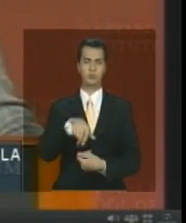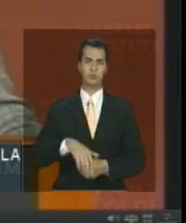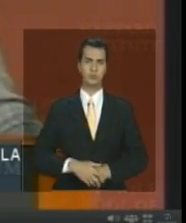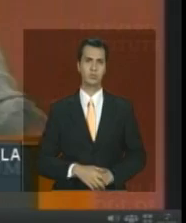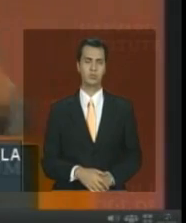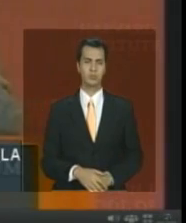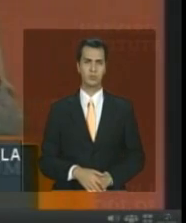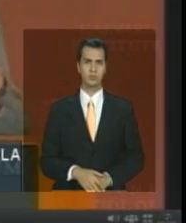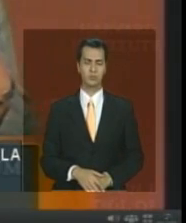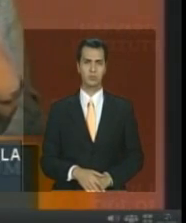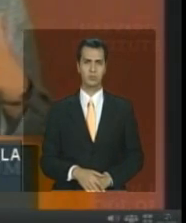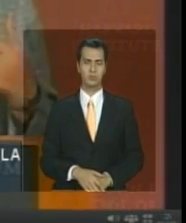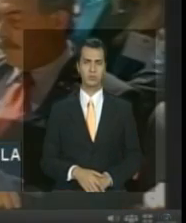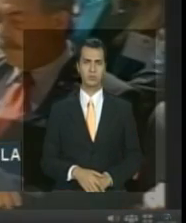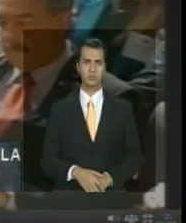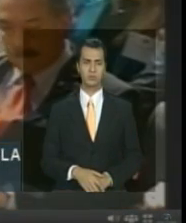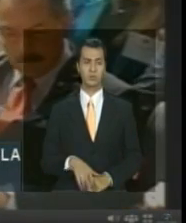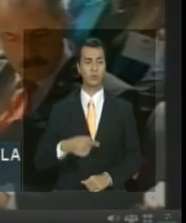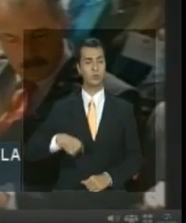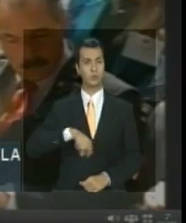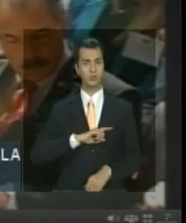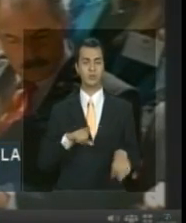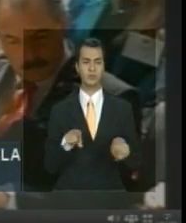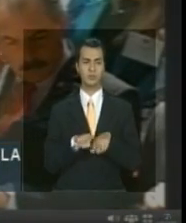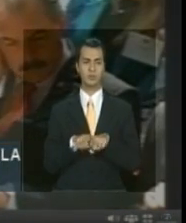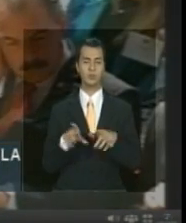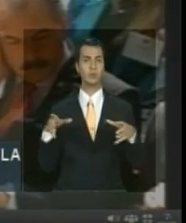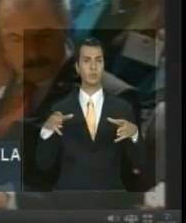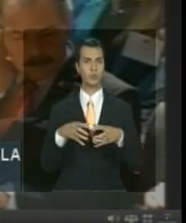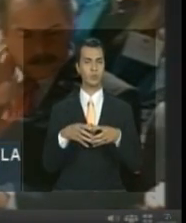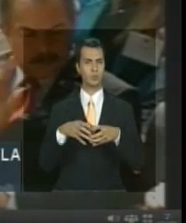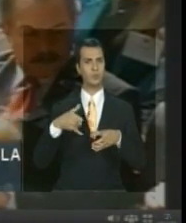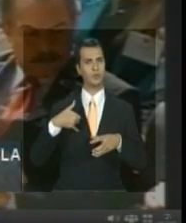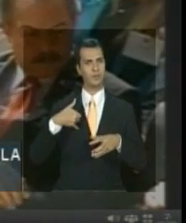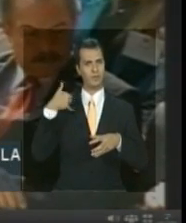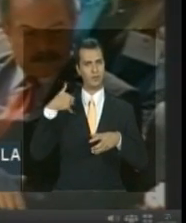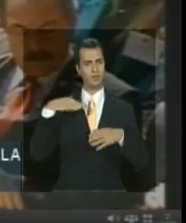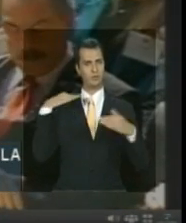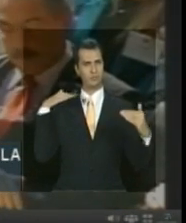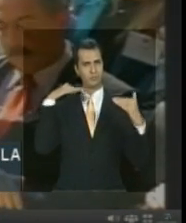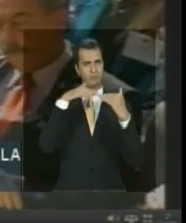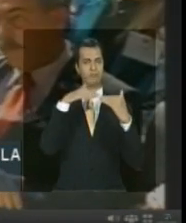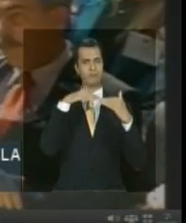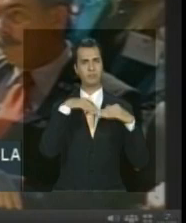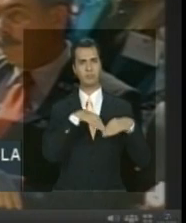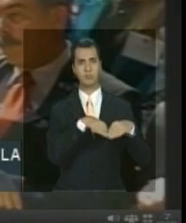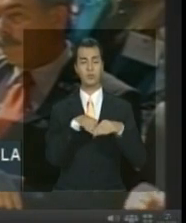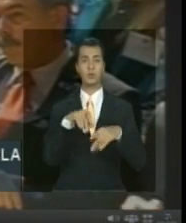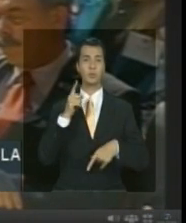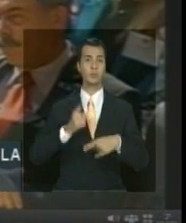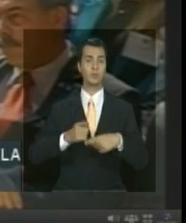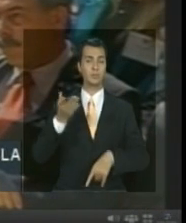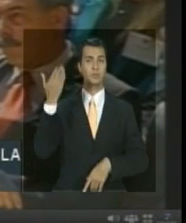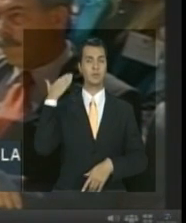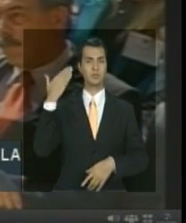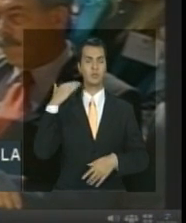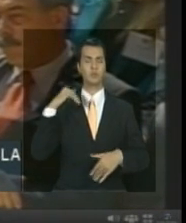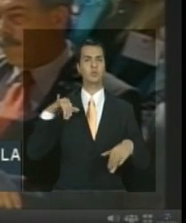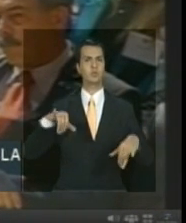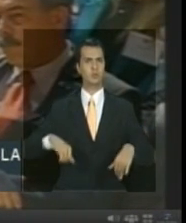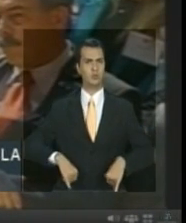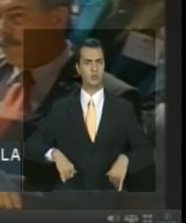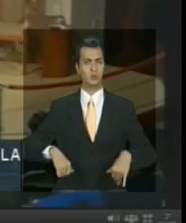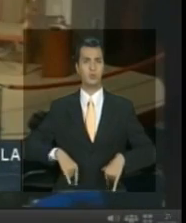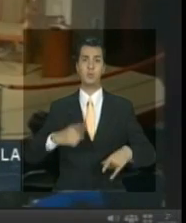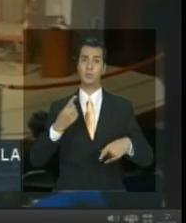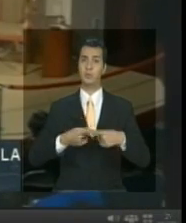e para os da minha geração, eu própria, que pagamos um elevado preço por